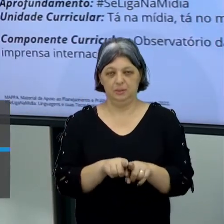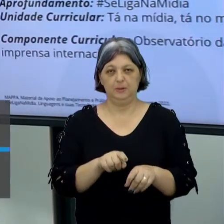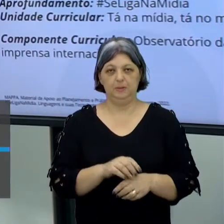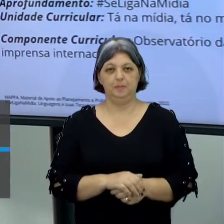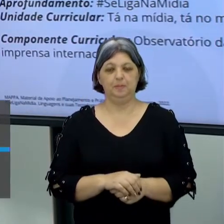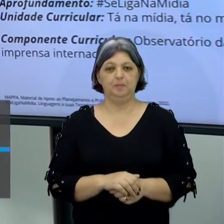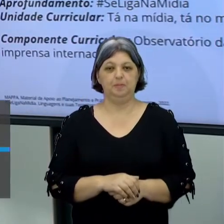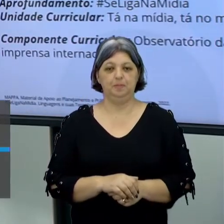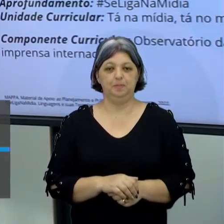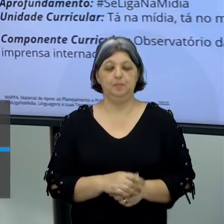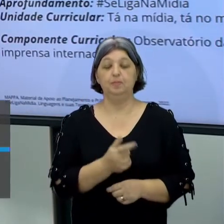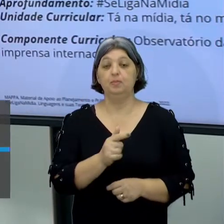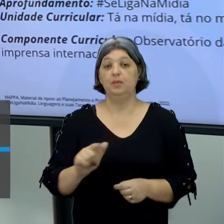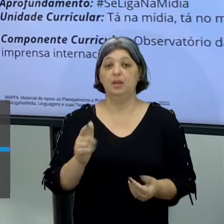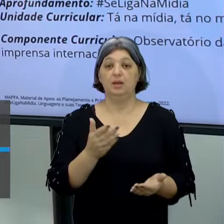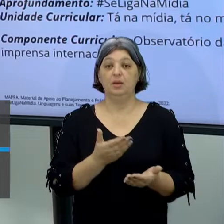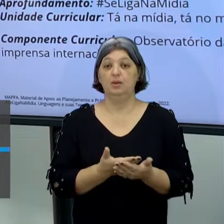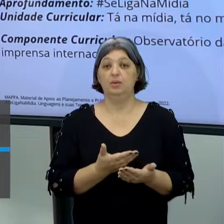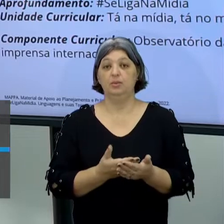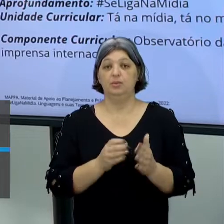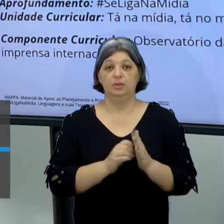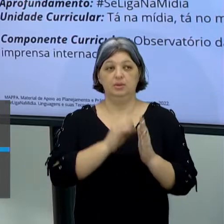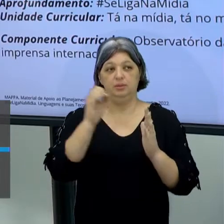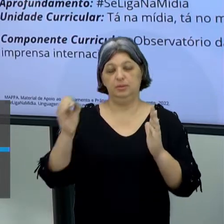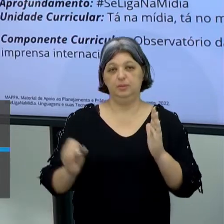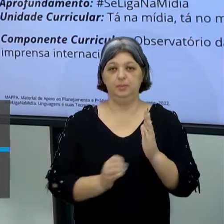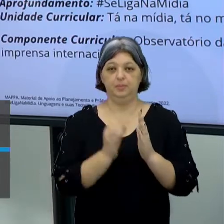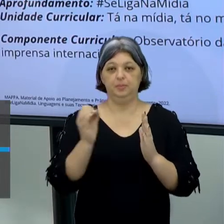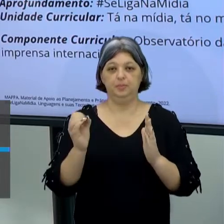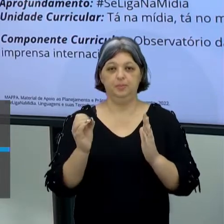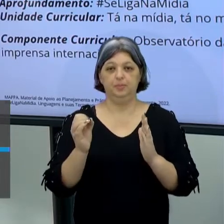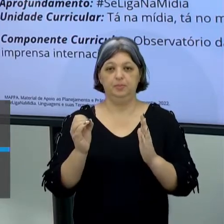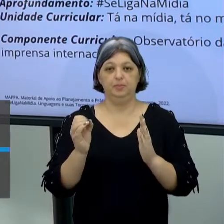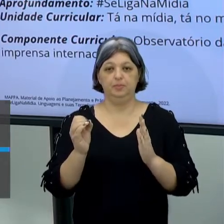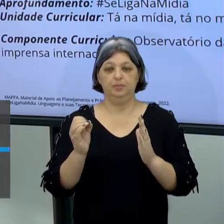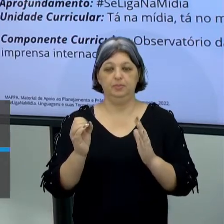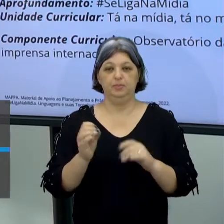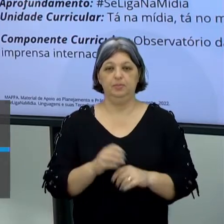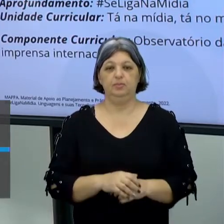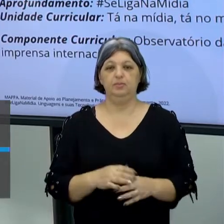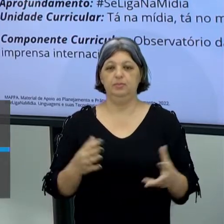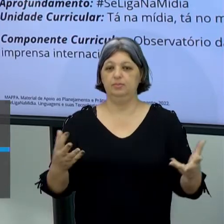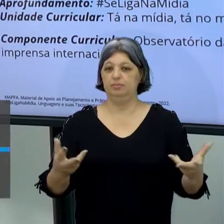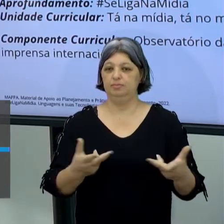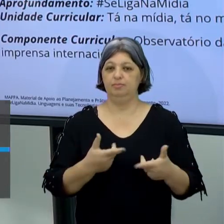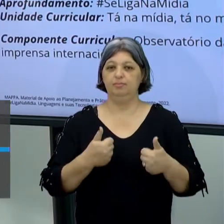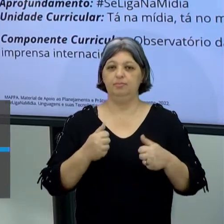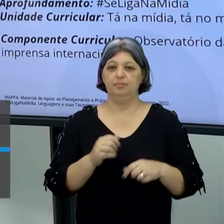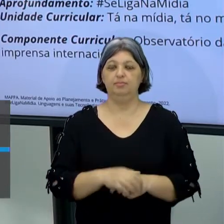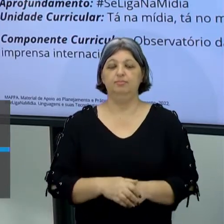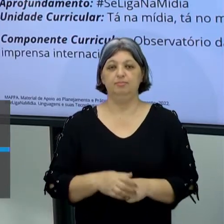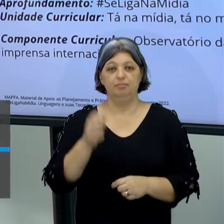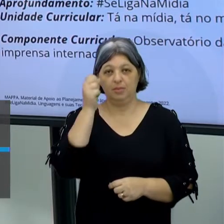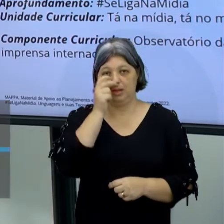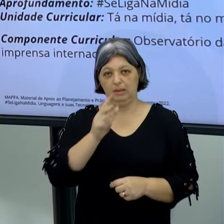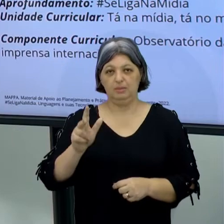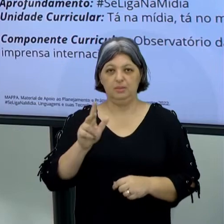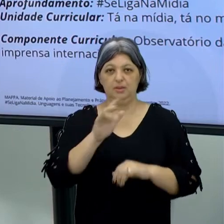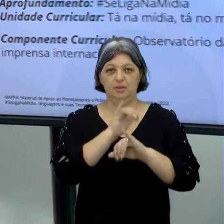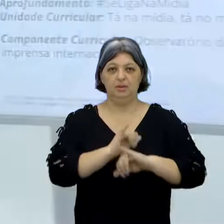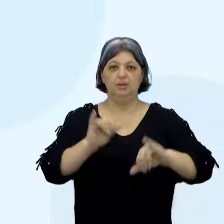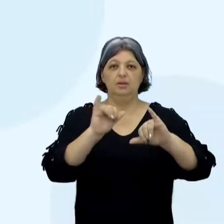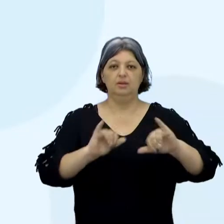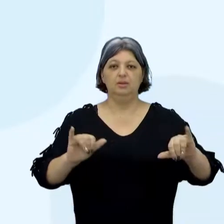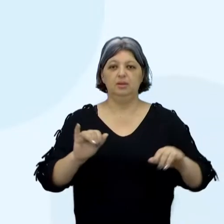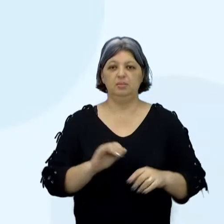para mais uma aula do Centro de Mídias, mais uma aula desse itinerário maravilhoso, espetacular, o Se Liga na Mídia,